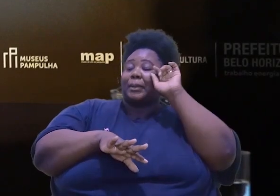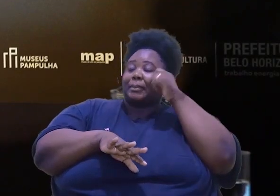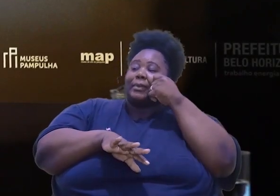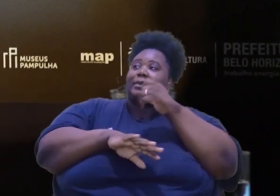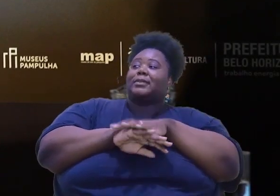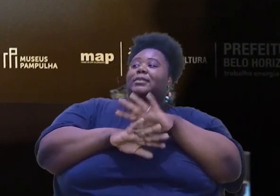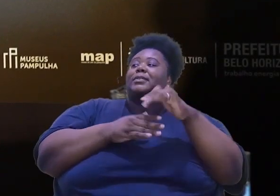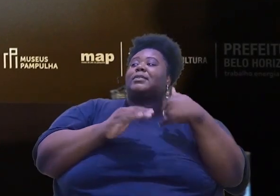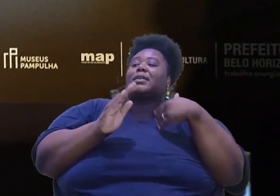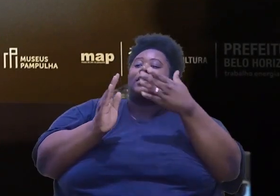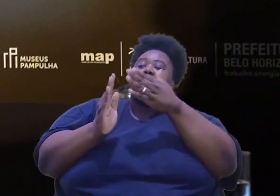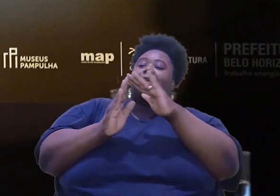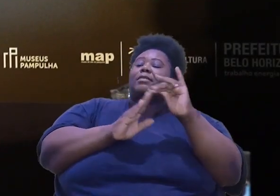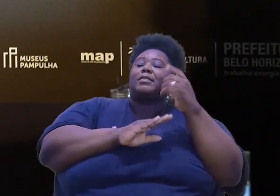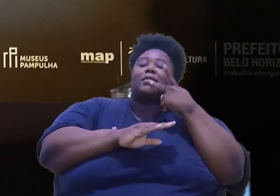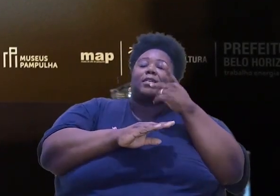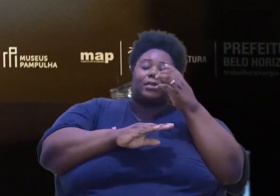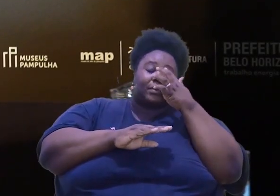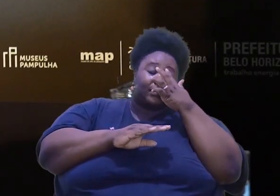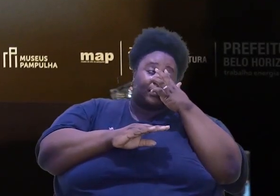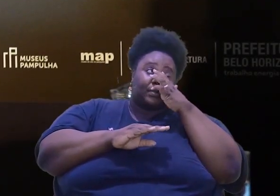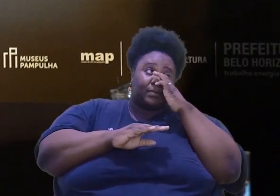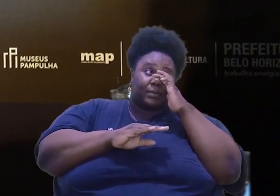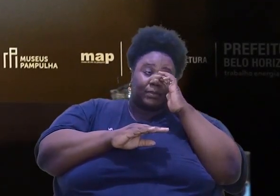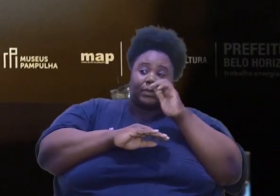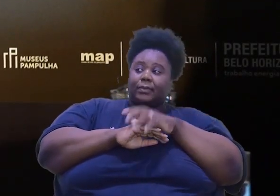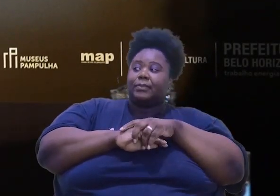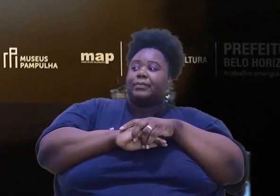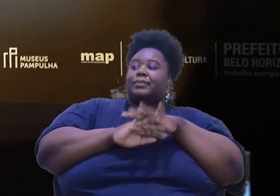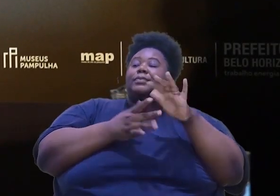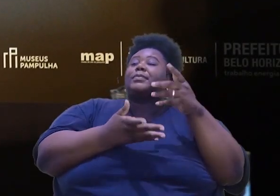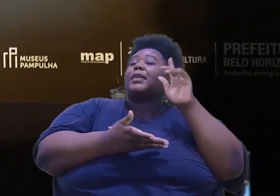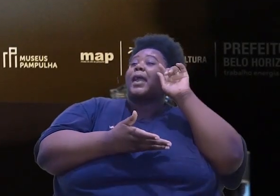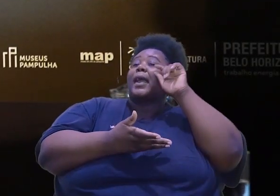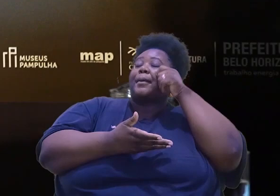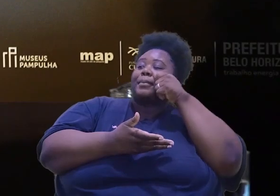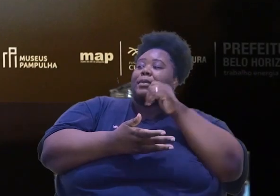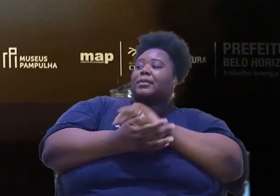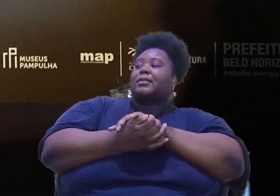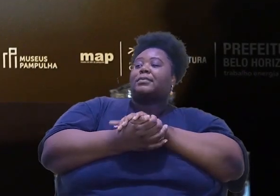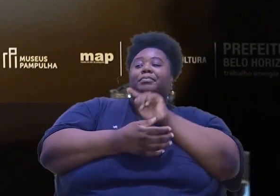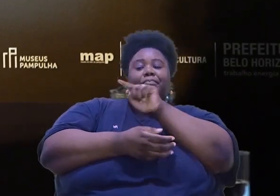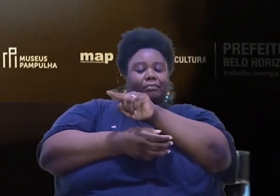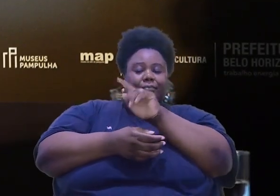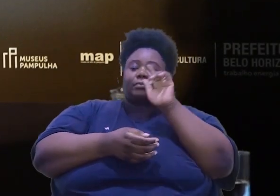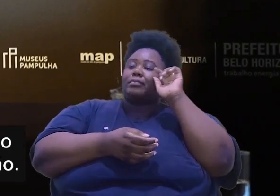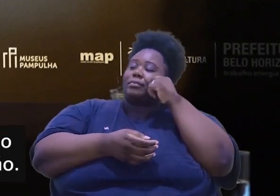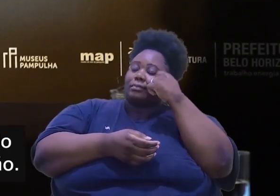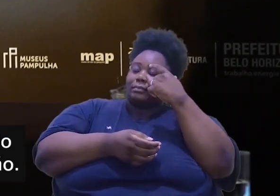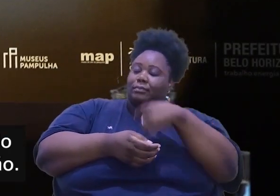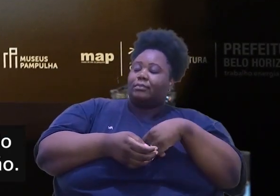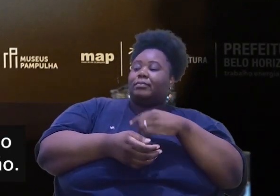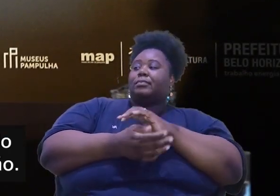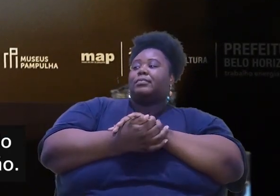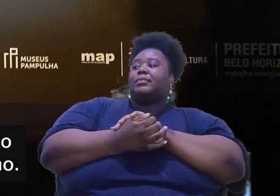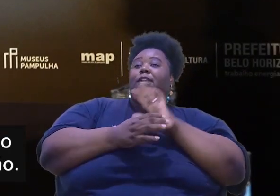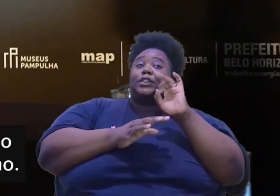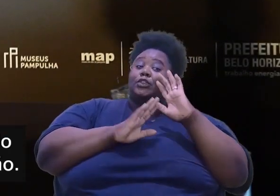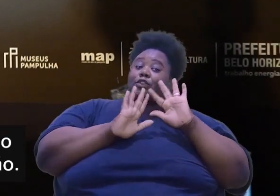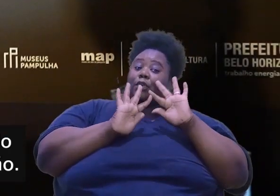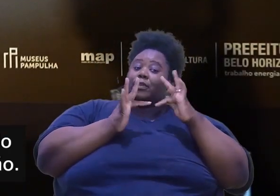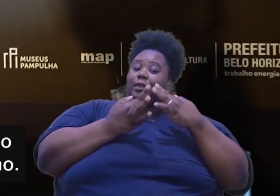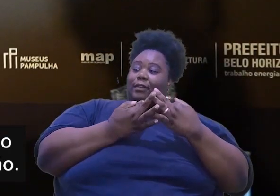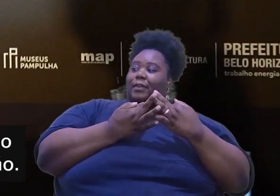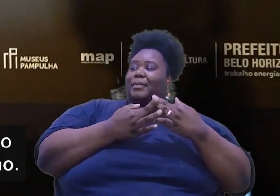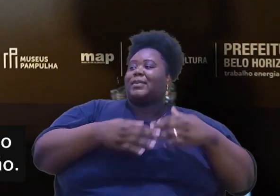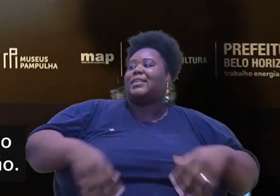uma vizinha que passava pela minha mãe e perguntava, e a Preta? E aí o meu apelido ficou Preta no âmbito familiar,